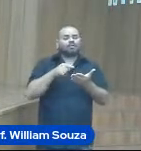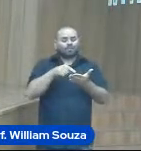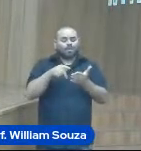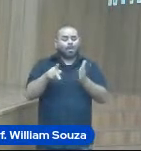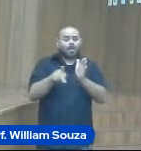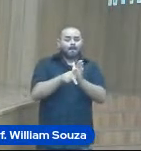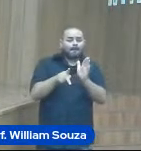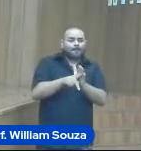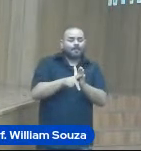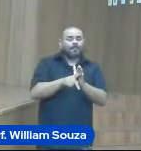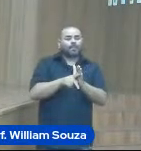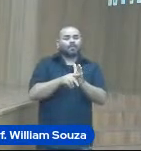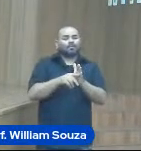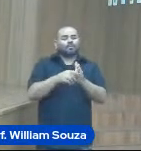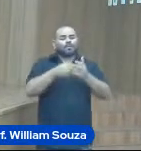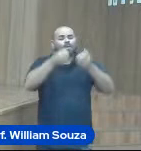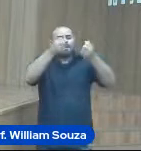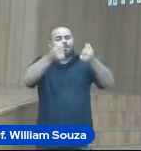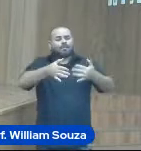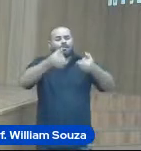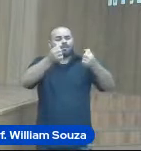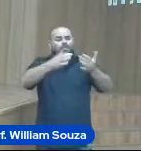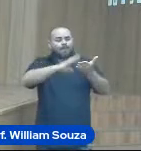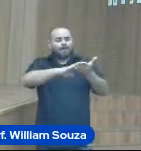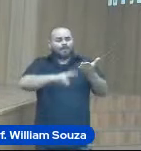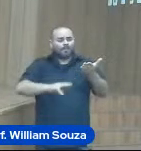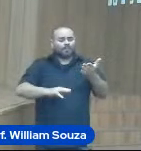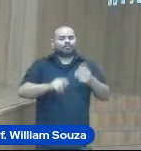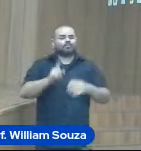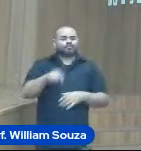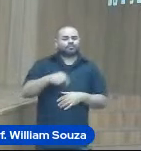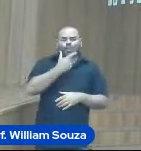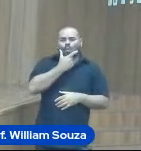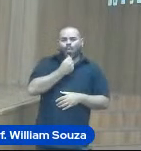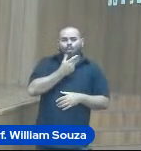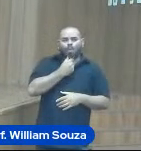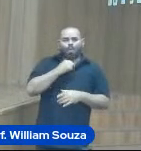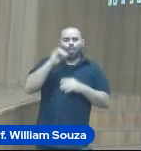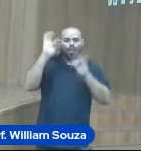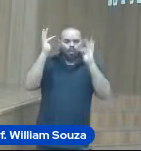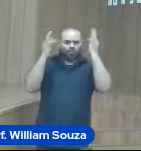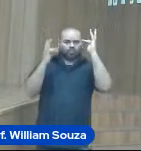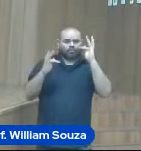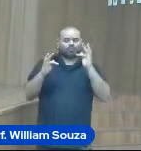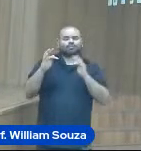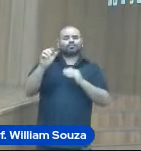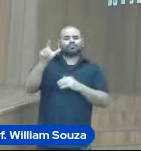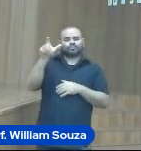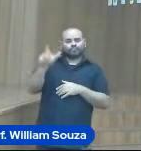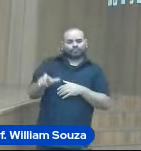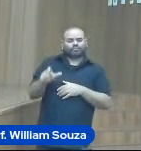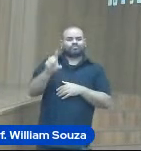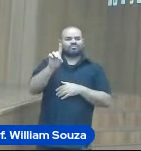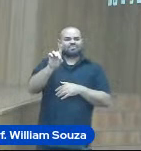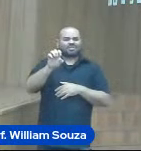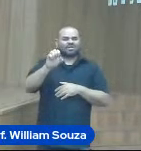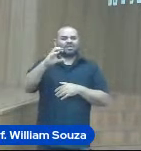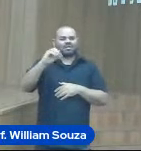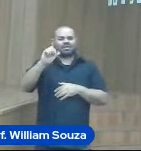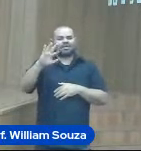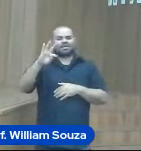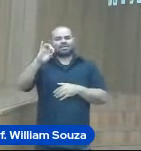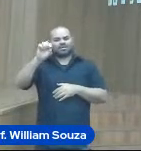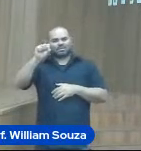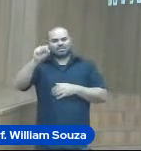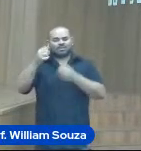o Descartes ele dá um exemplo ao final do livro, um exemplo na geometria.